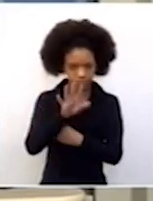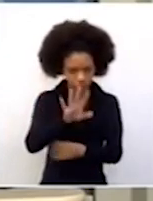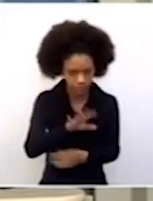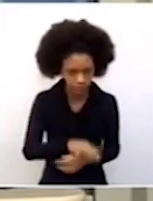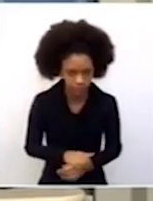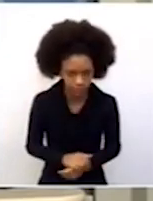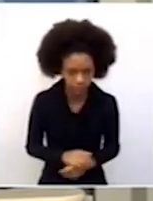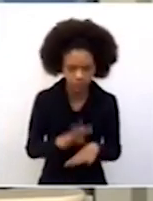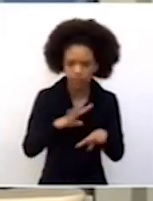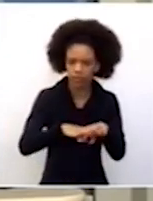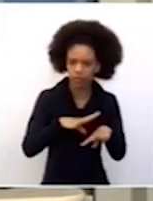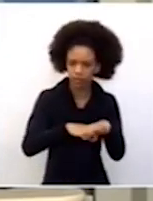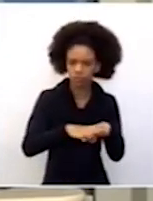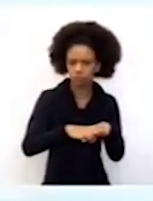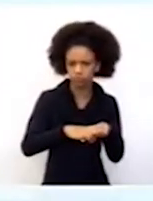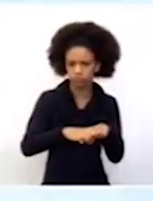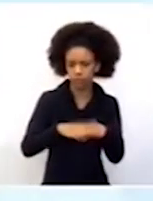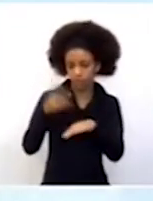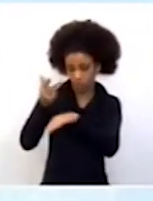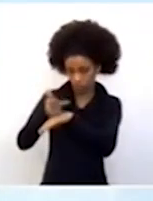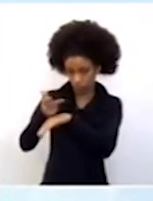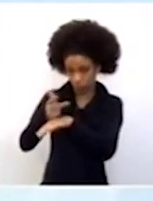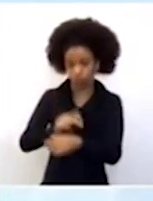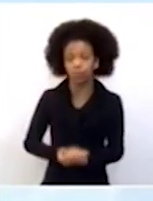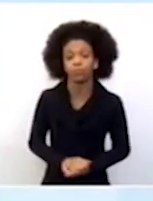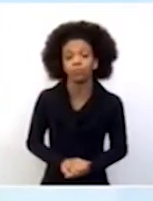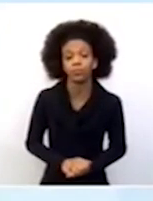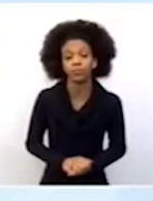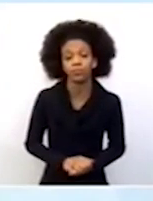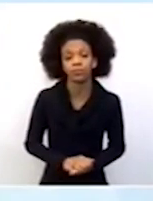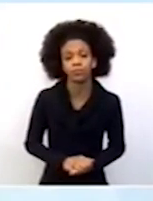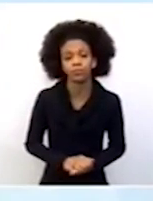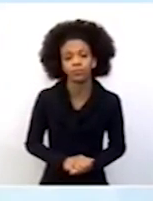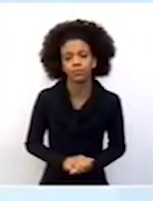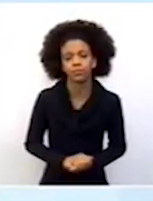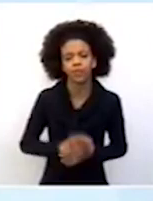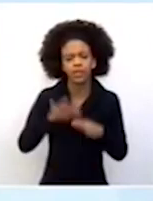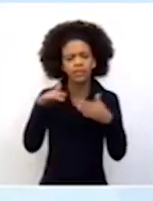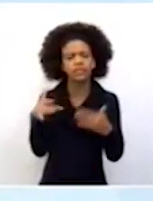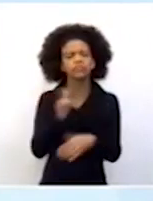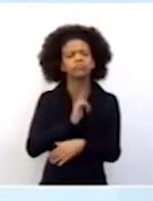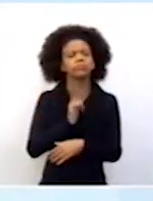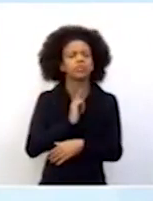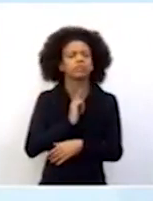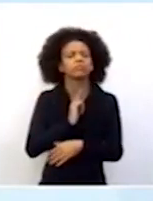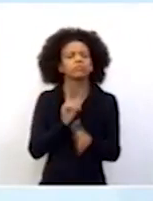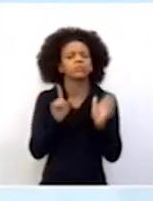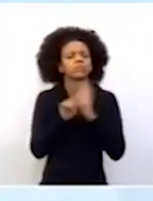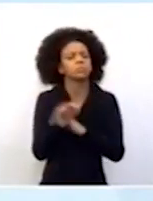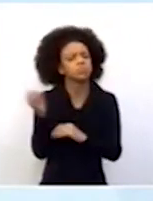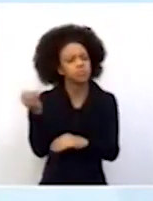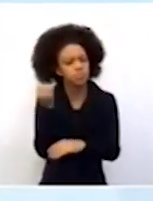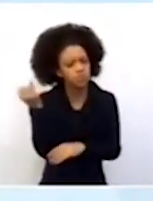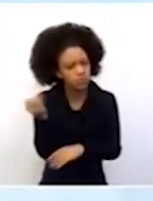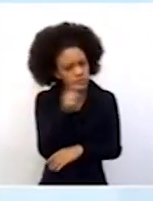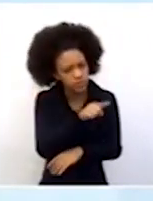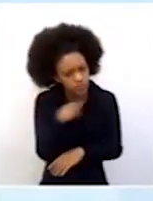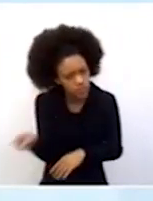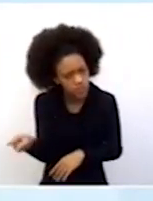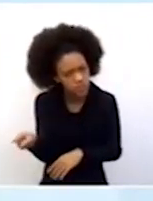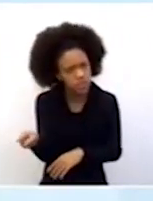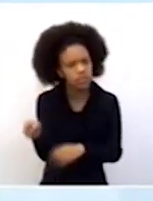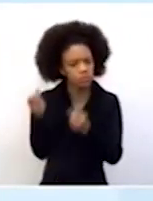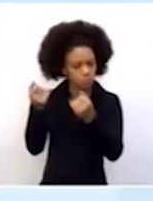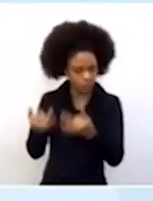parte da matemática referente ao vídeo. Questão na tela. Tá? Então, aí nós temos a questão que é importante que vocês destaquem